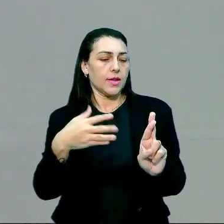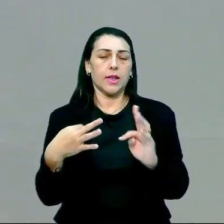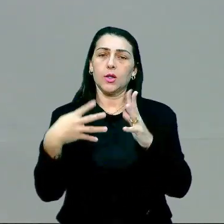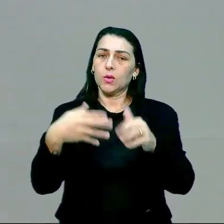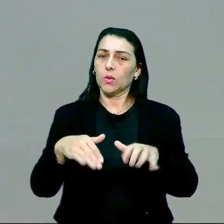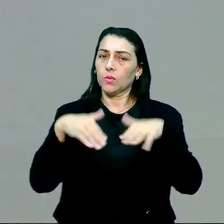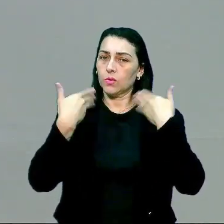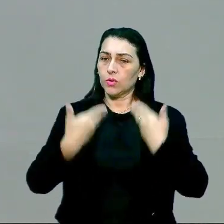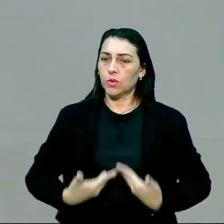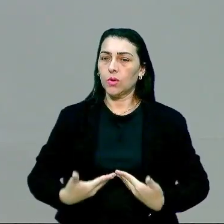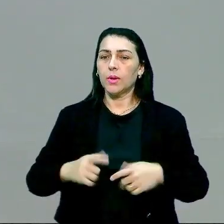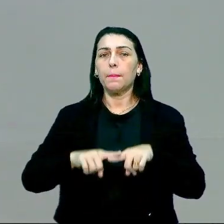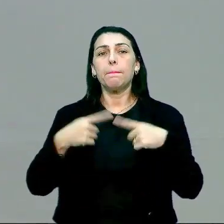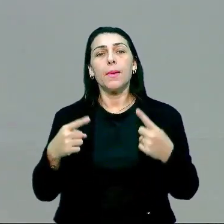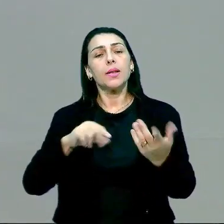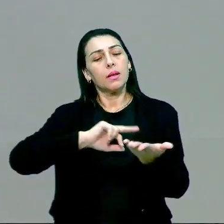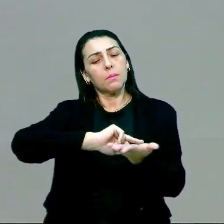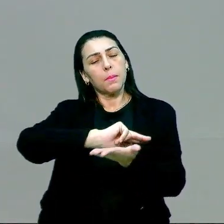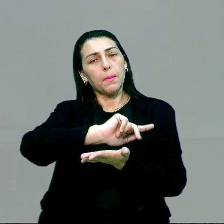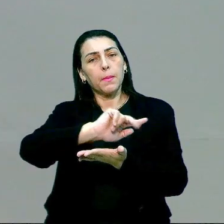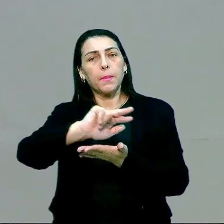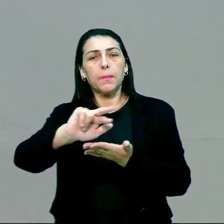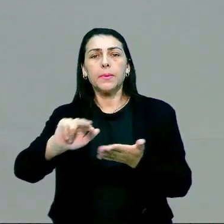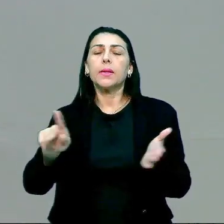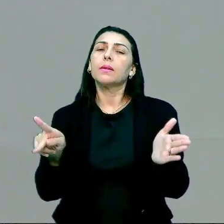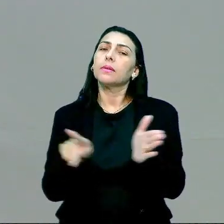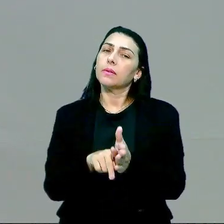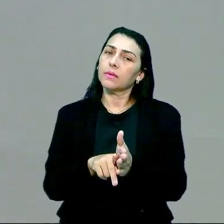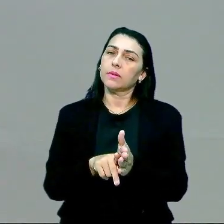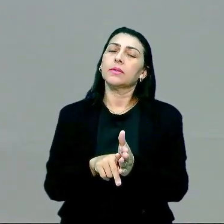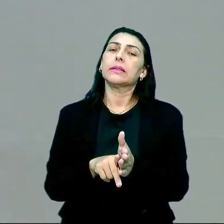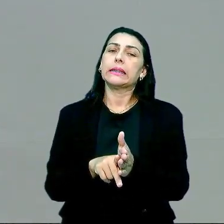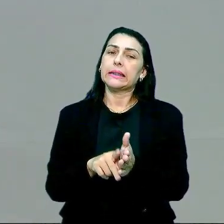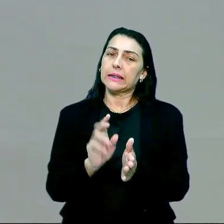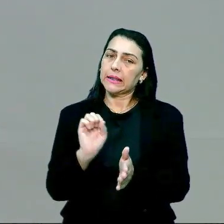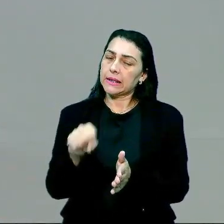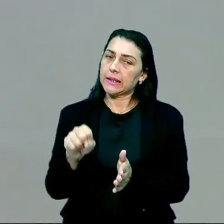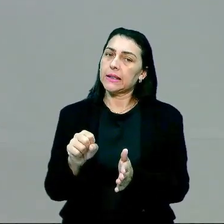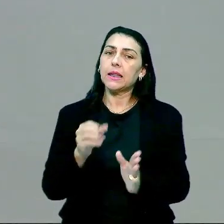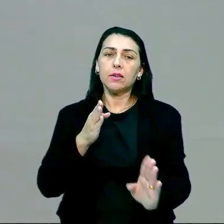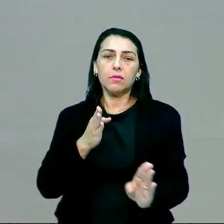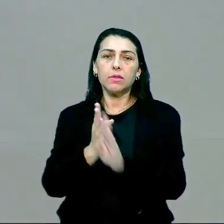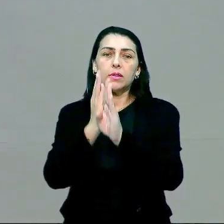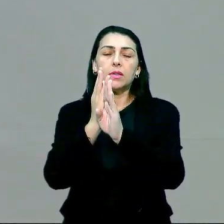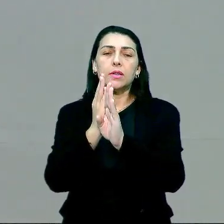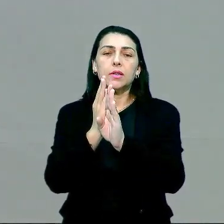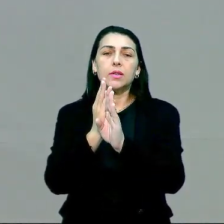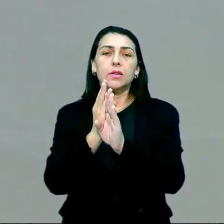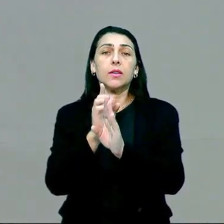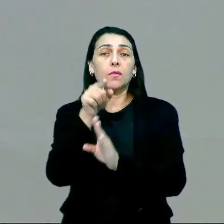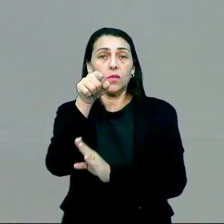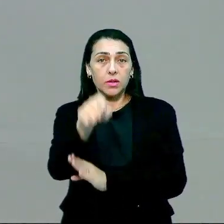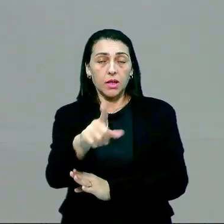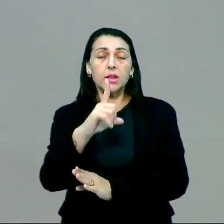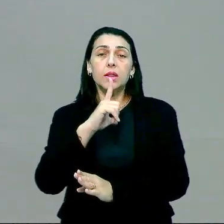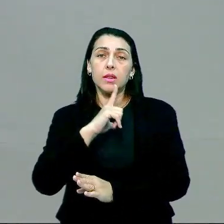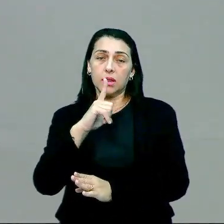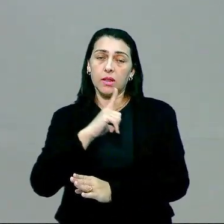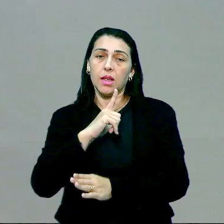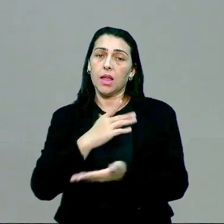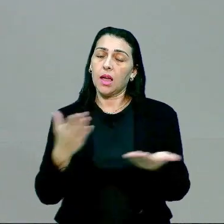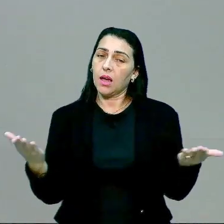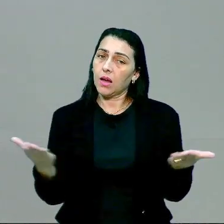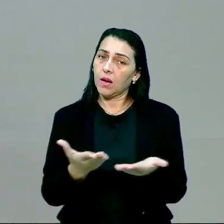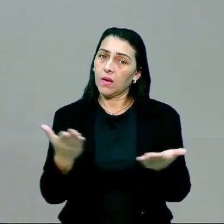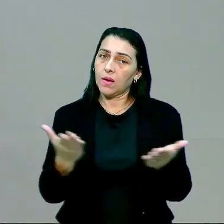todos nós, mas essas variações, elas vão ser sim identificadas. E quando você tem, agora